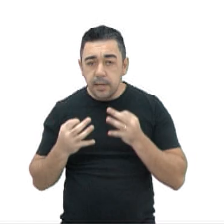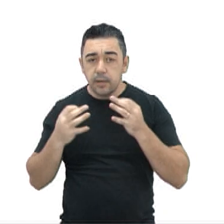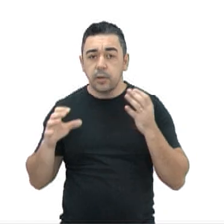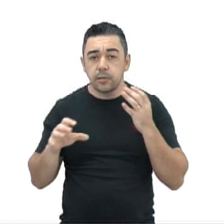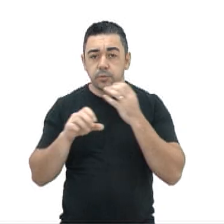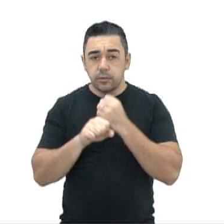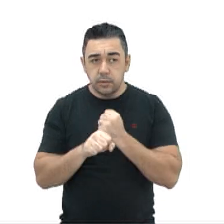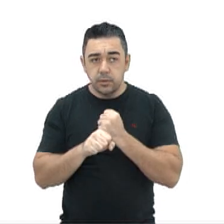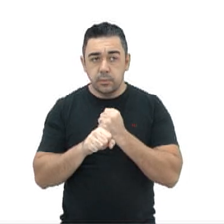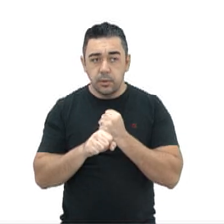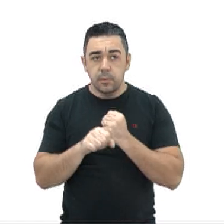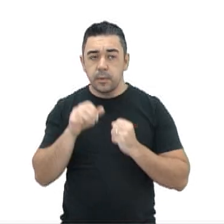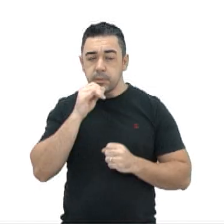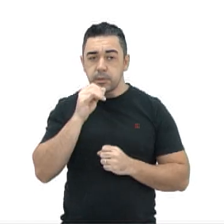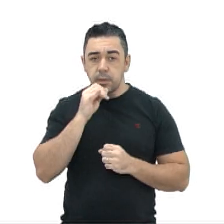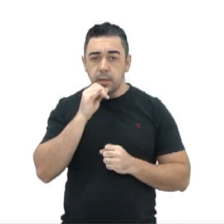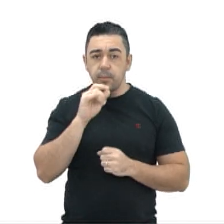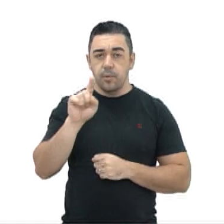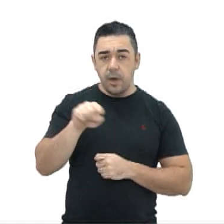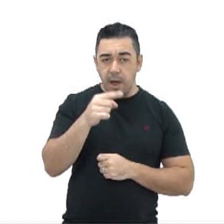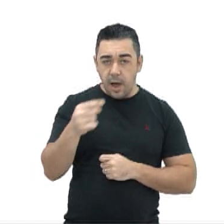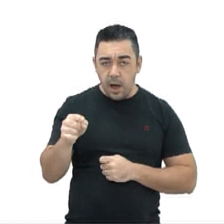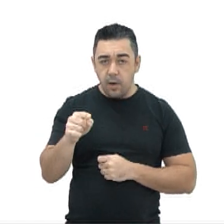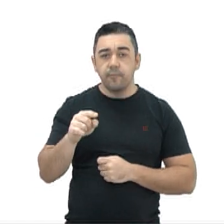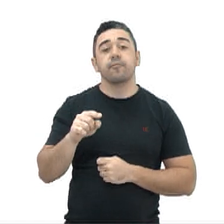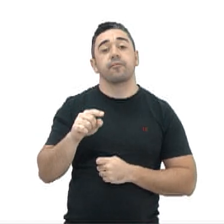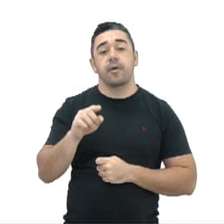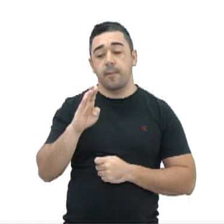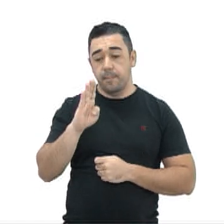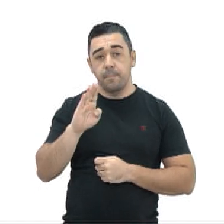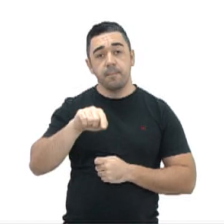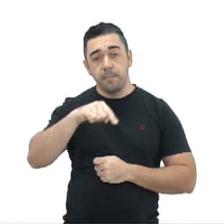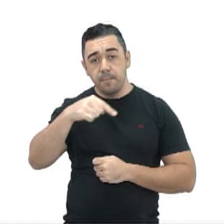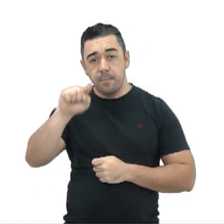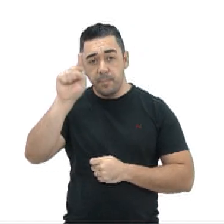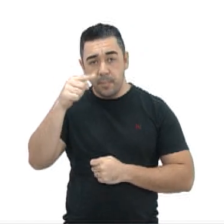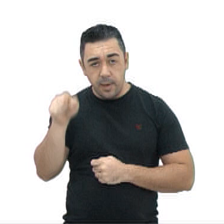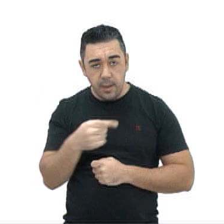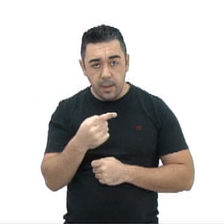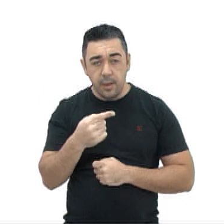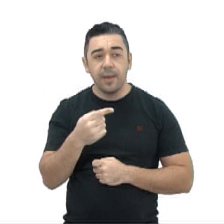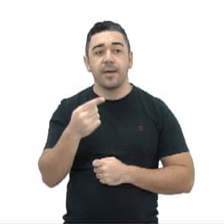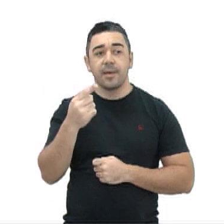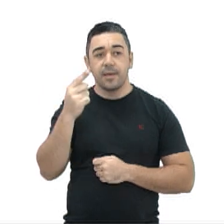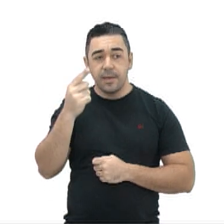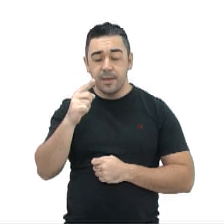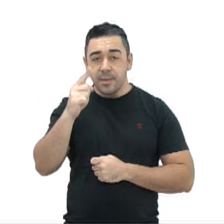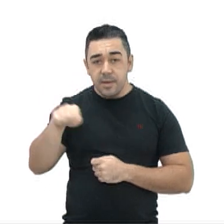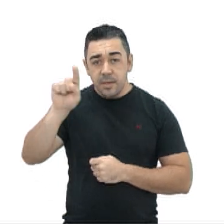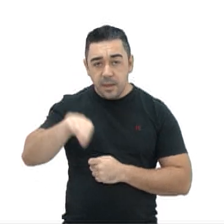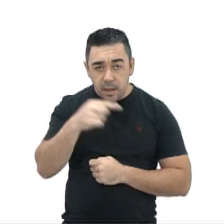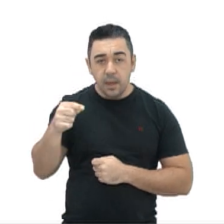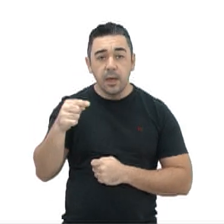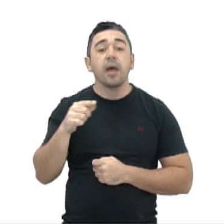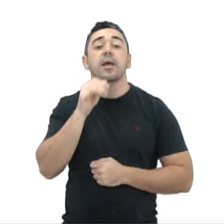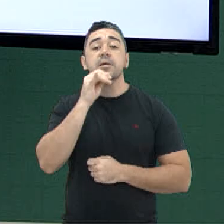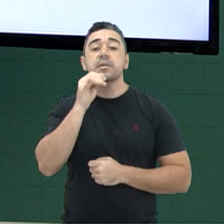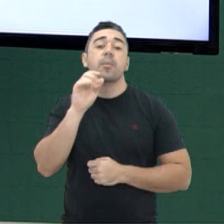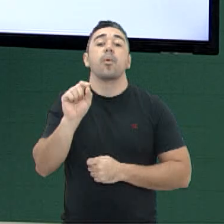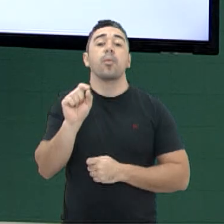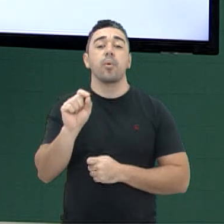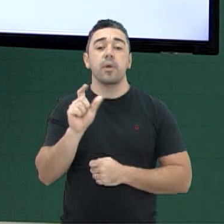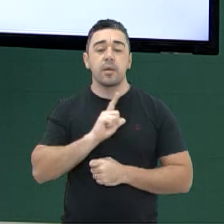ângulos alfa, beta e gama valem 180 graus ou 90 graus? Então, olha lá, vamos